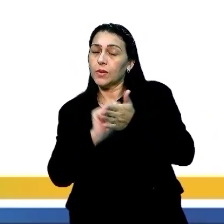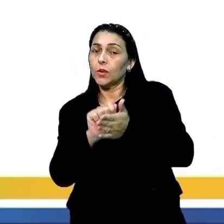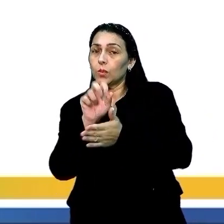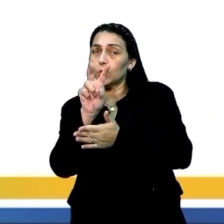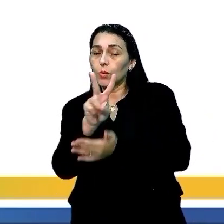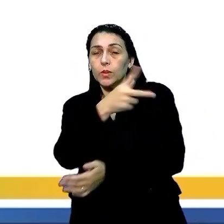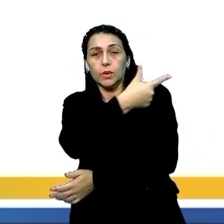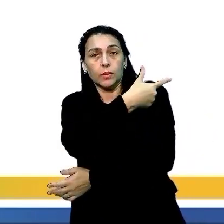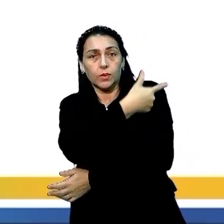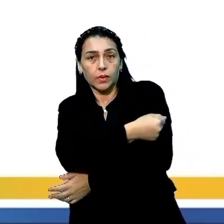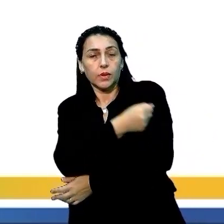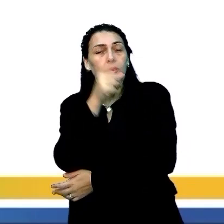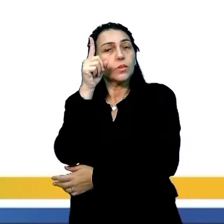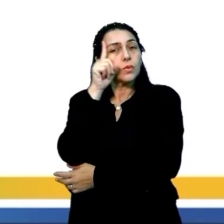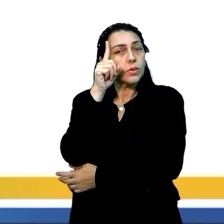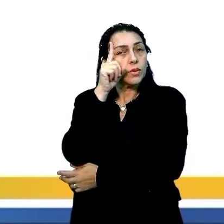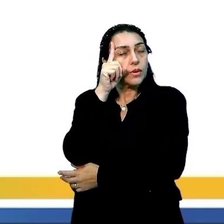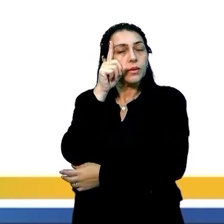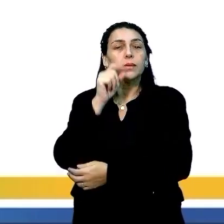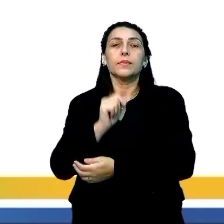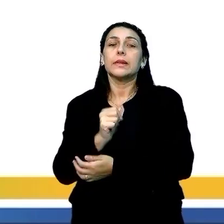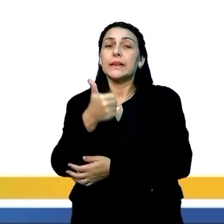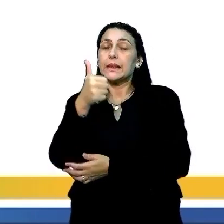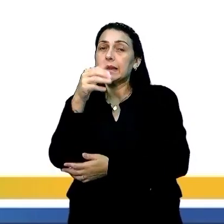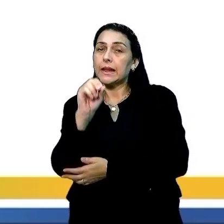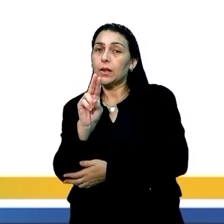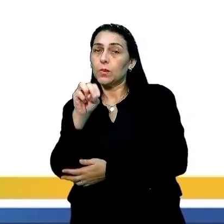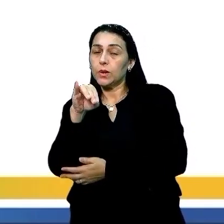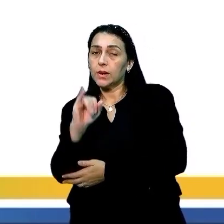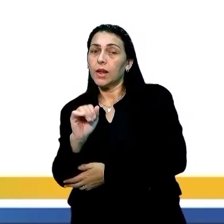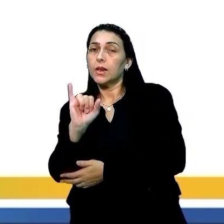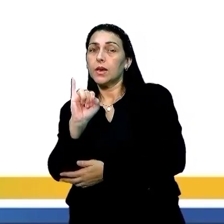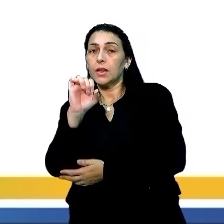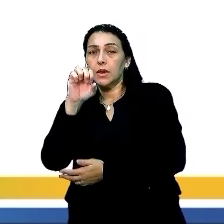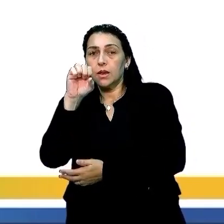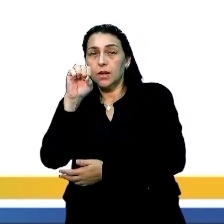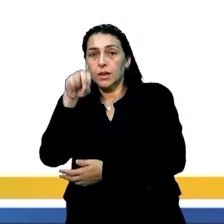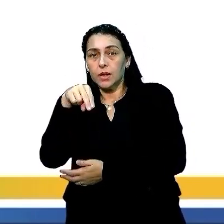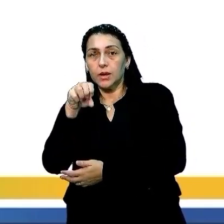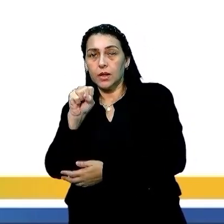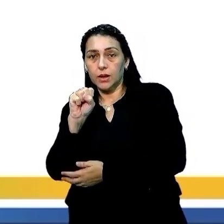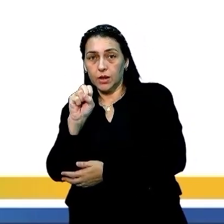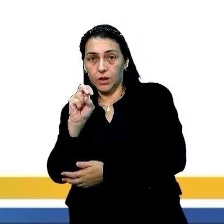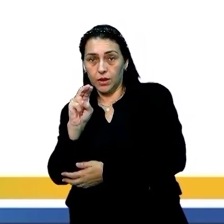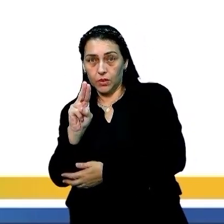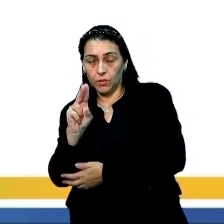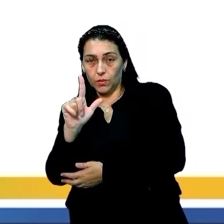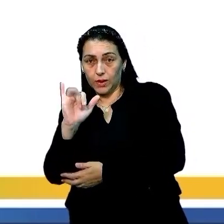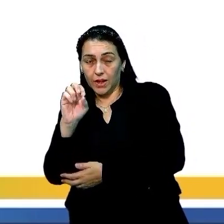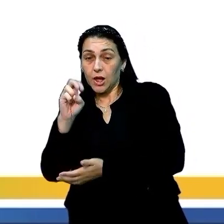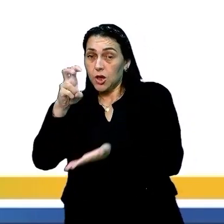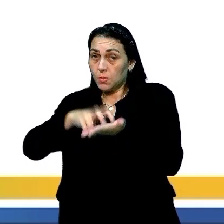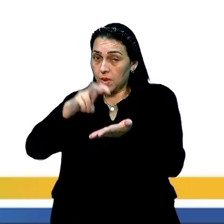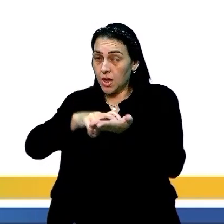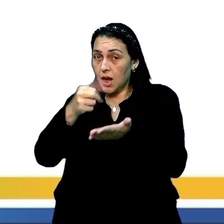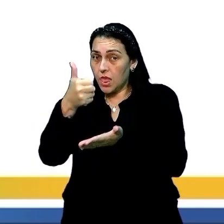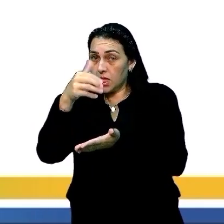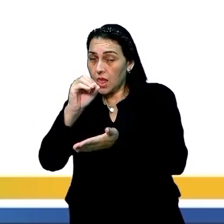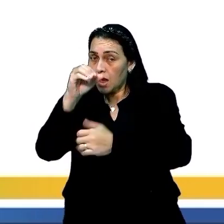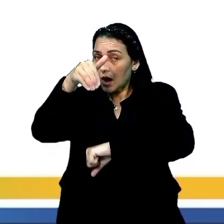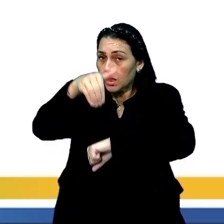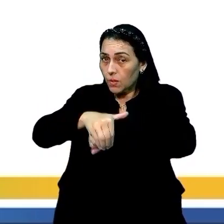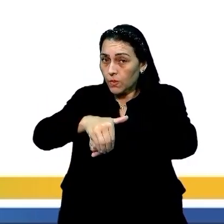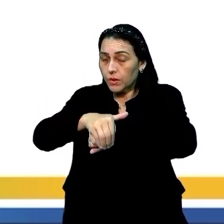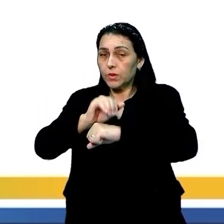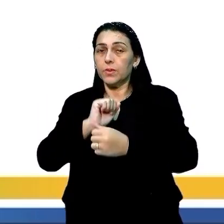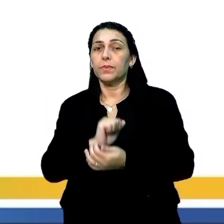2 aplicações diárias, 10 unidades de insulina pela manhã e 10 à